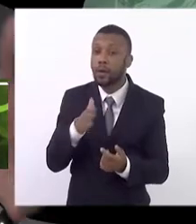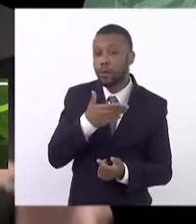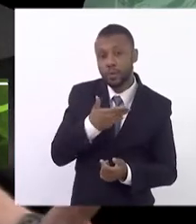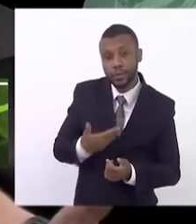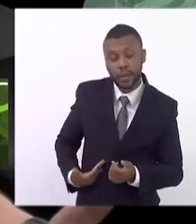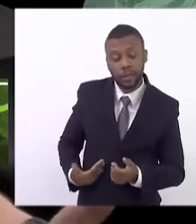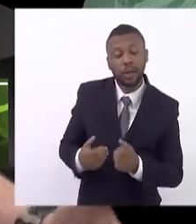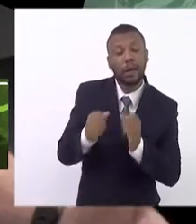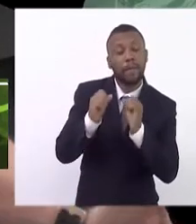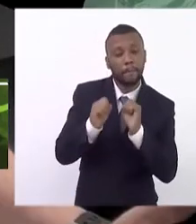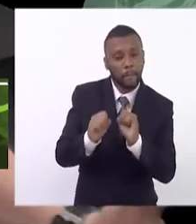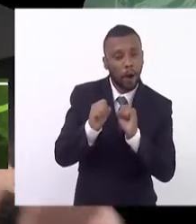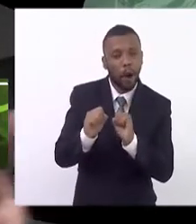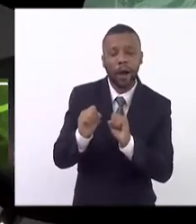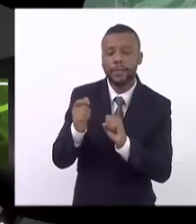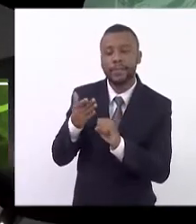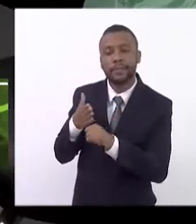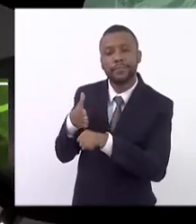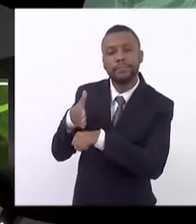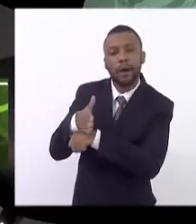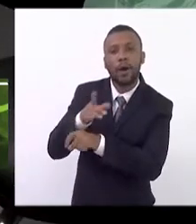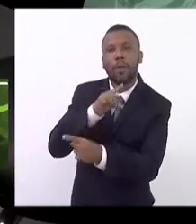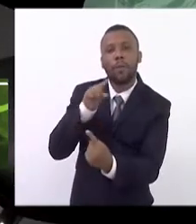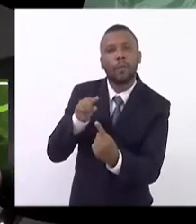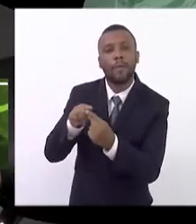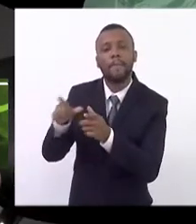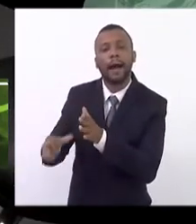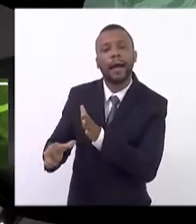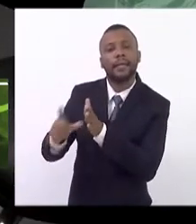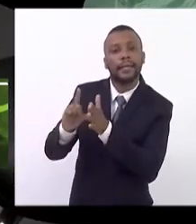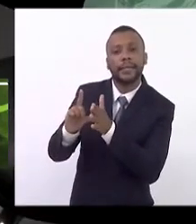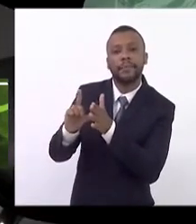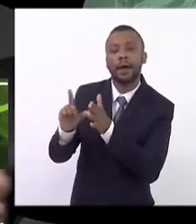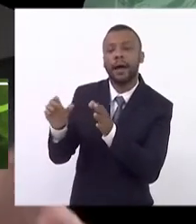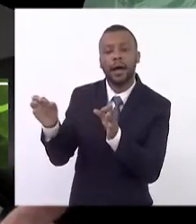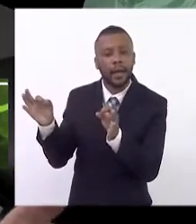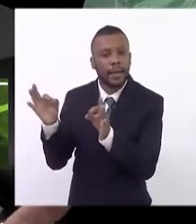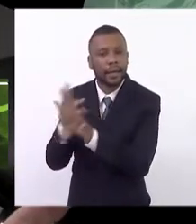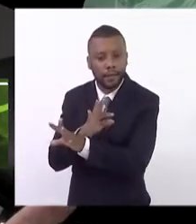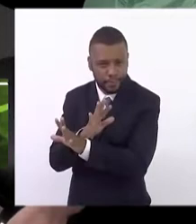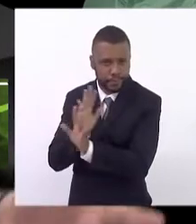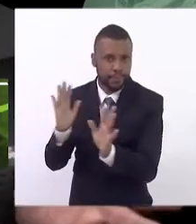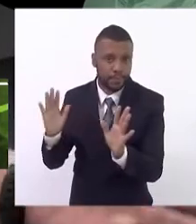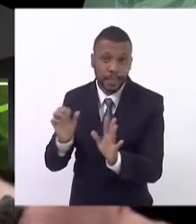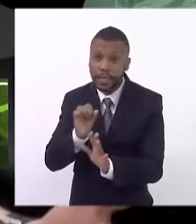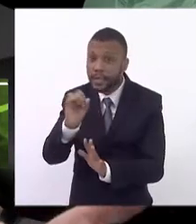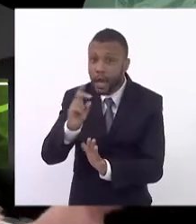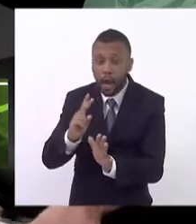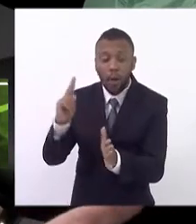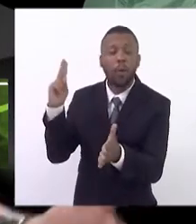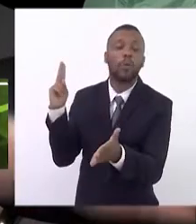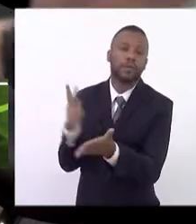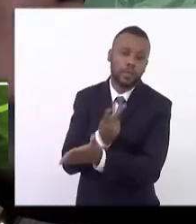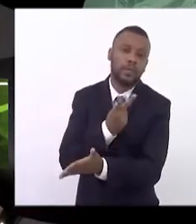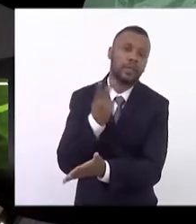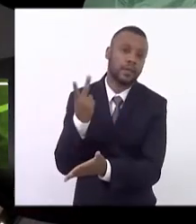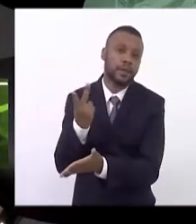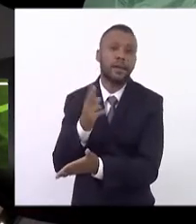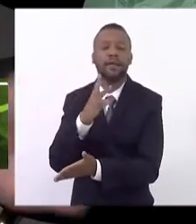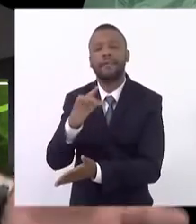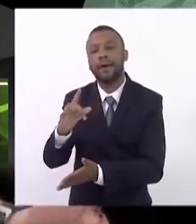podendo entrar para antecipar essas entregas. Se isso acontecer, gerará